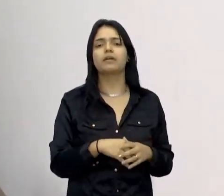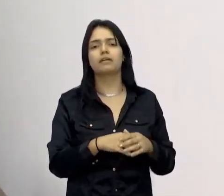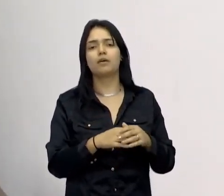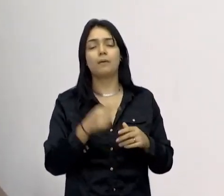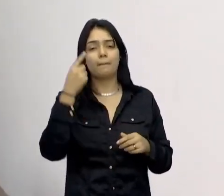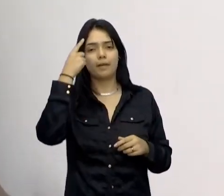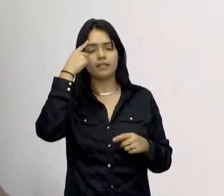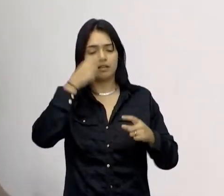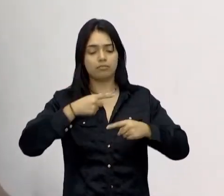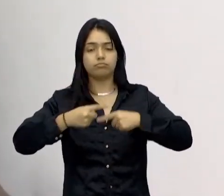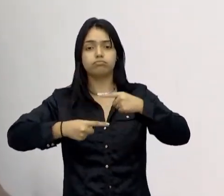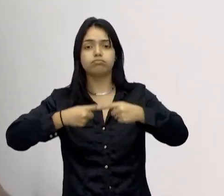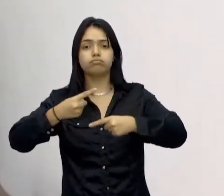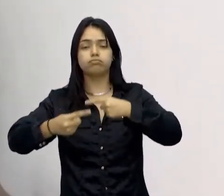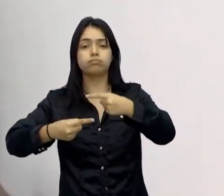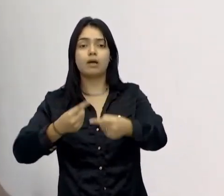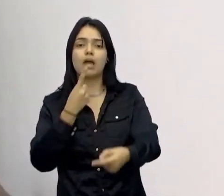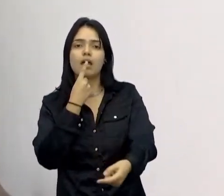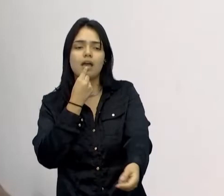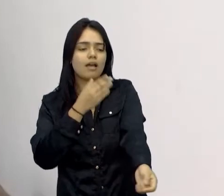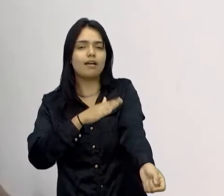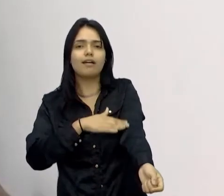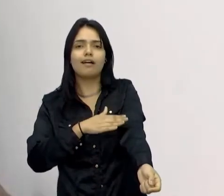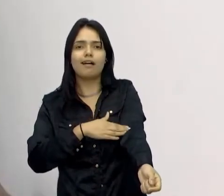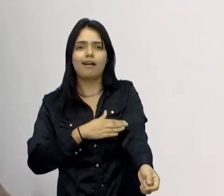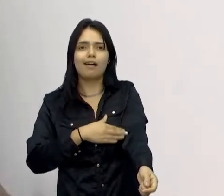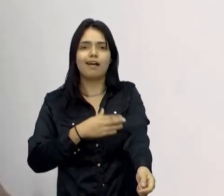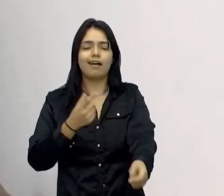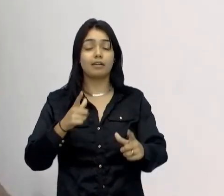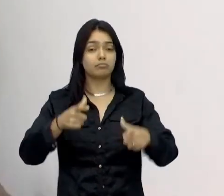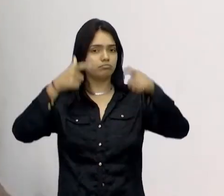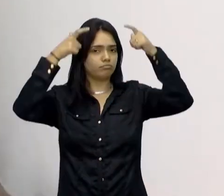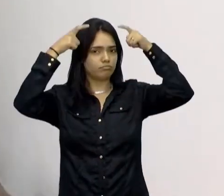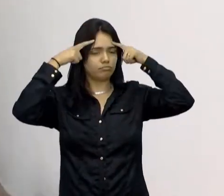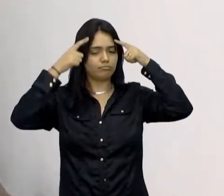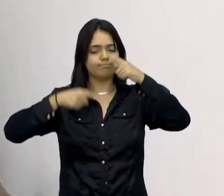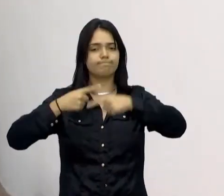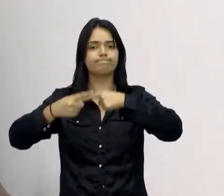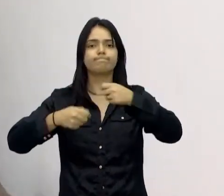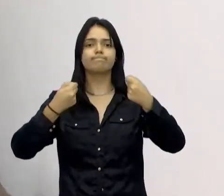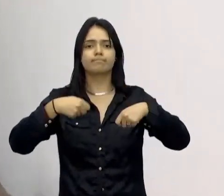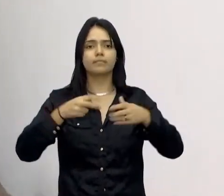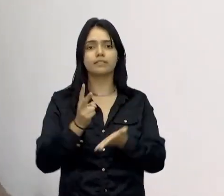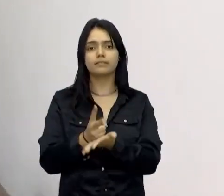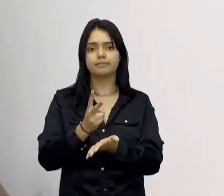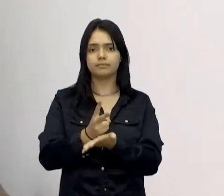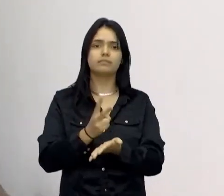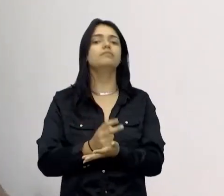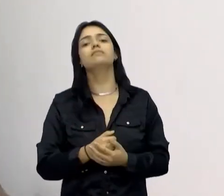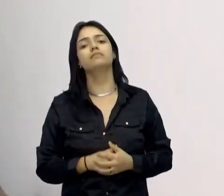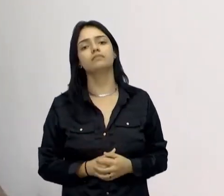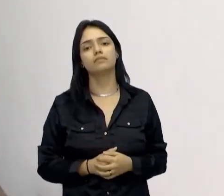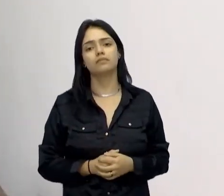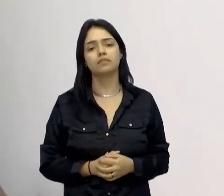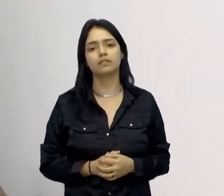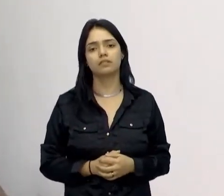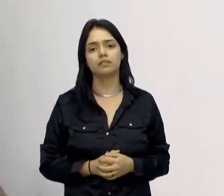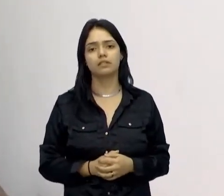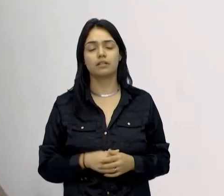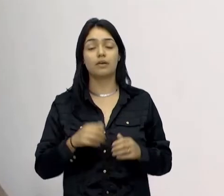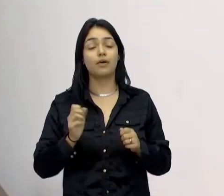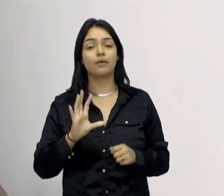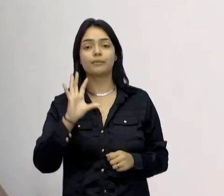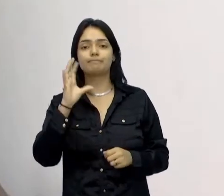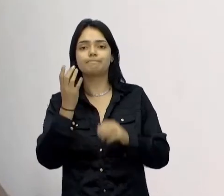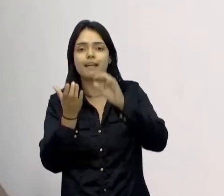arruinar essa origem que se constitui na cabecinha deles nobiliárquica. Então o que acontece? Os